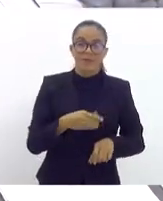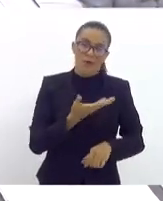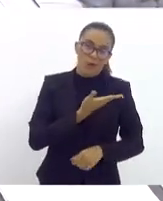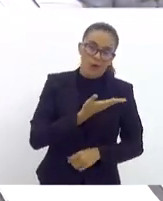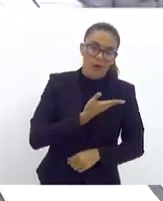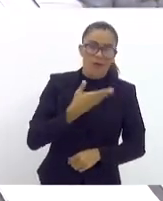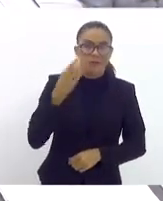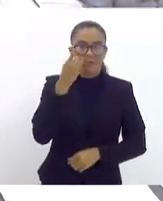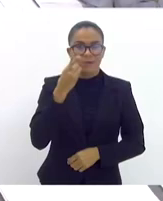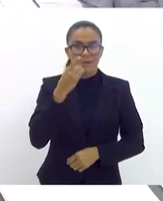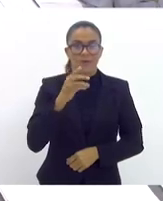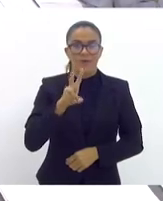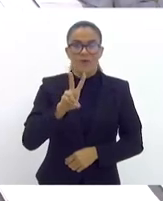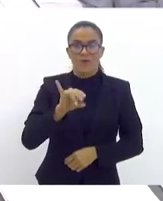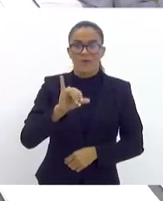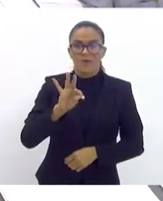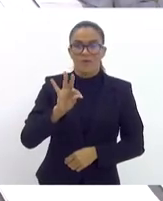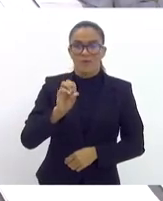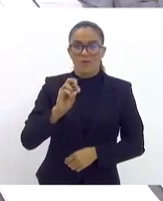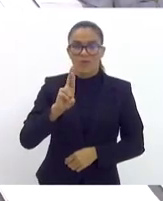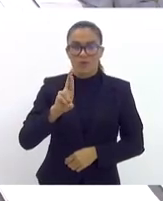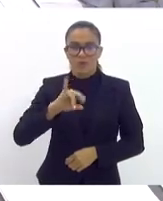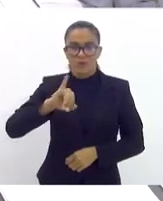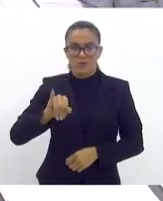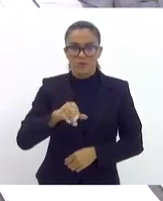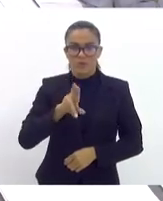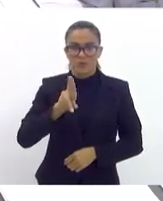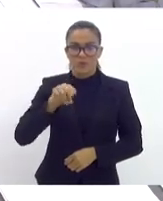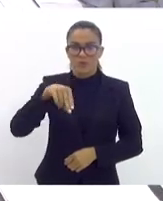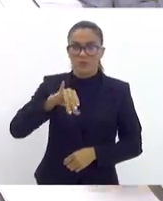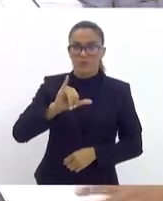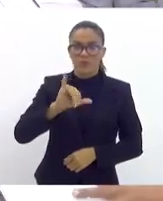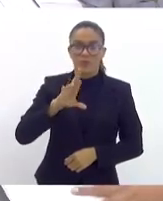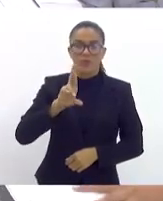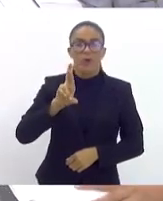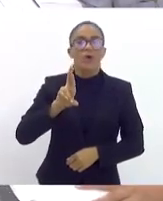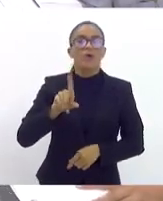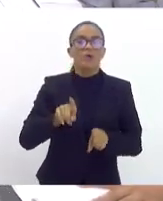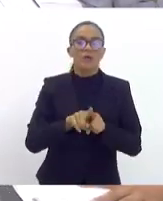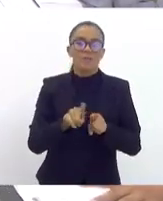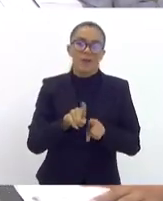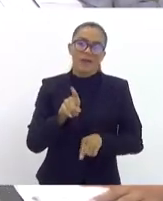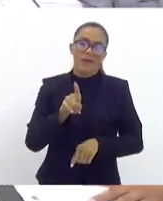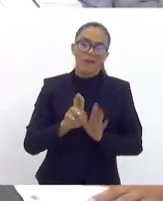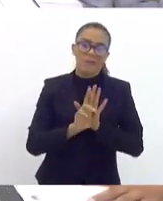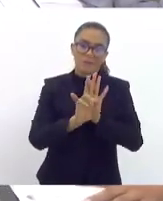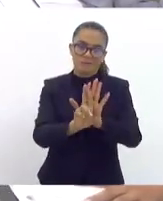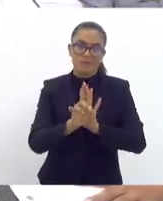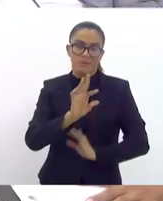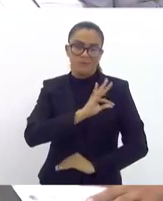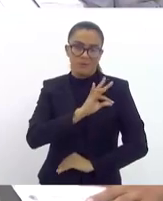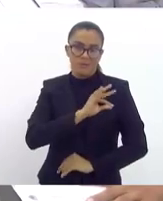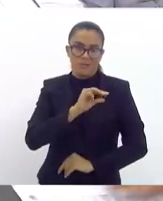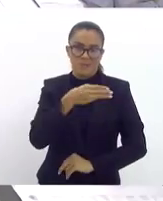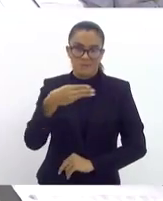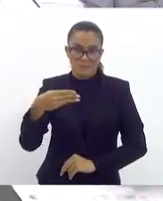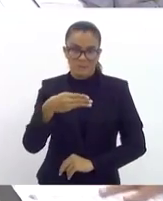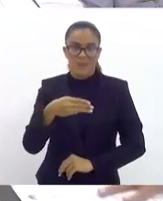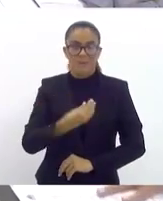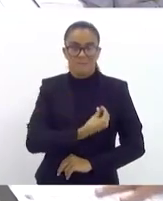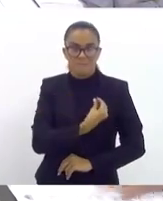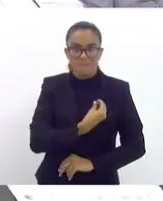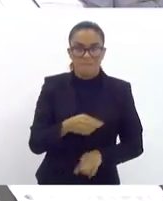Vitor Júnior tomar Senta aqui conosco a representação da Polícia Militar presente aos demais advogados e